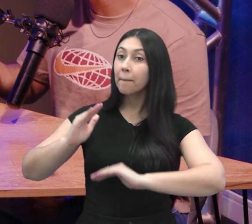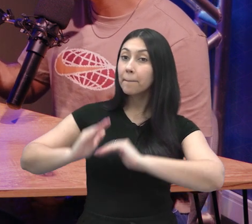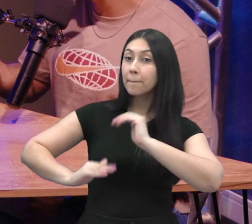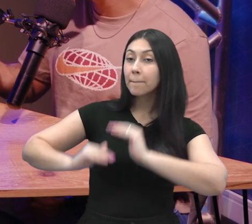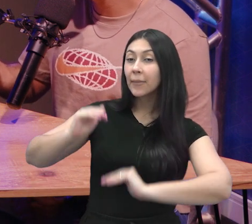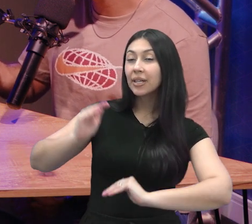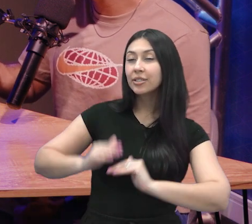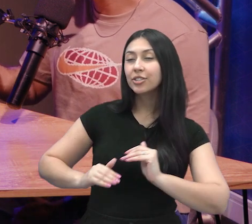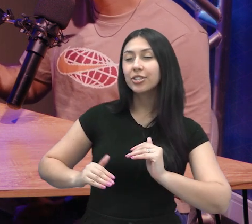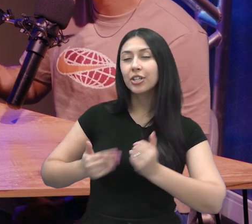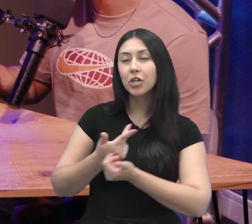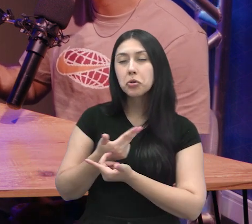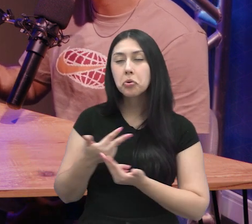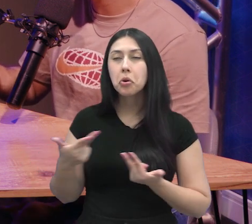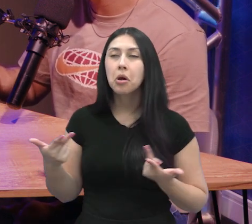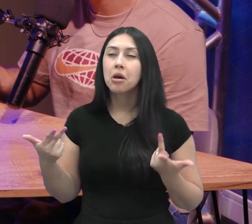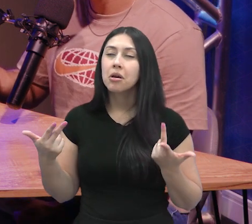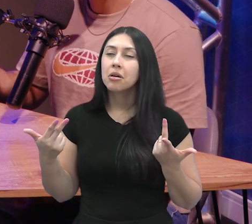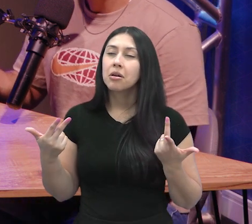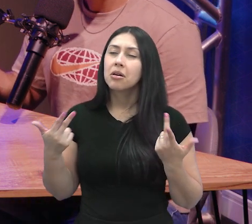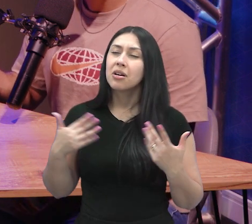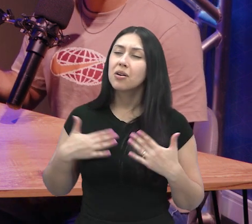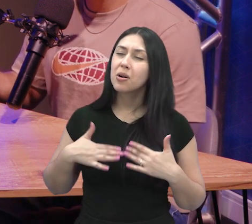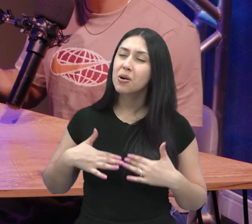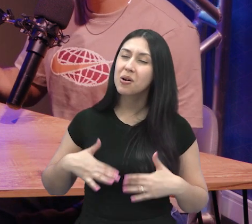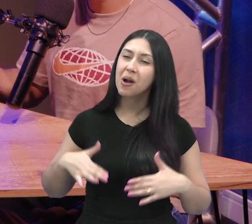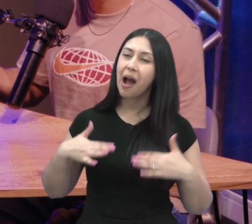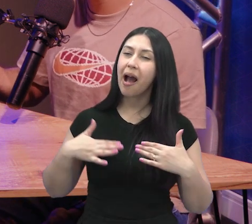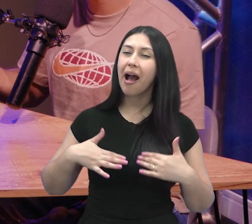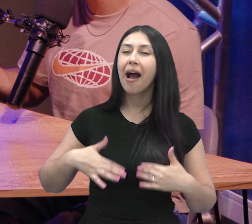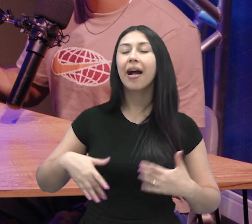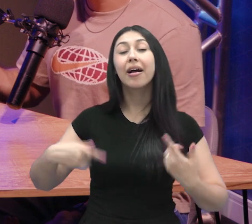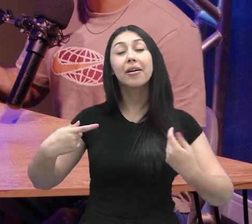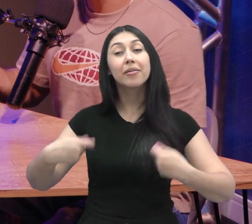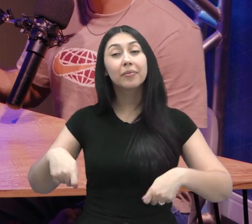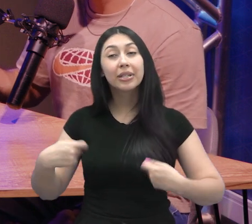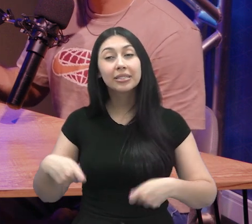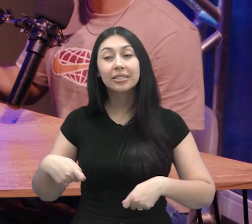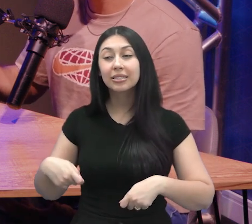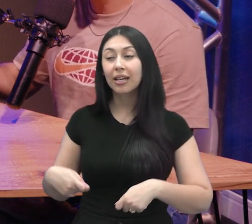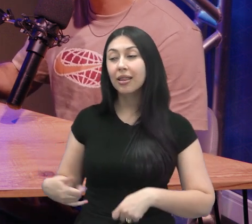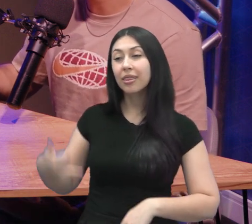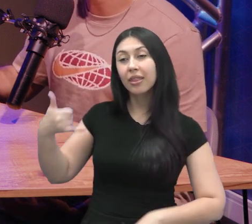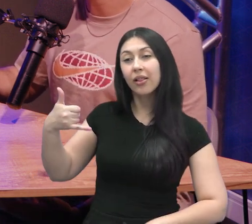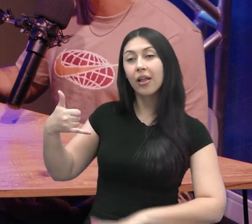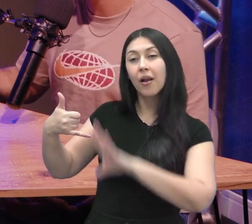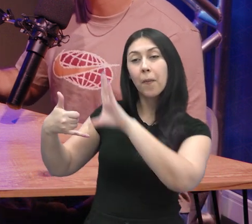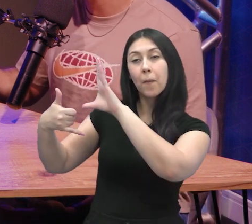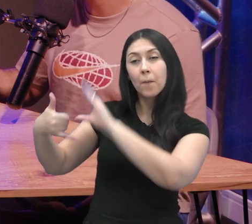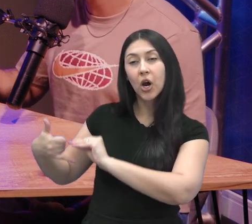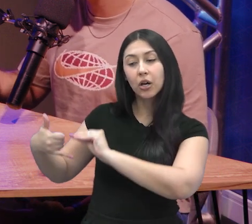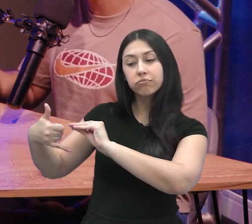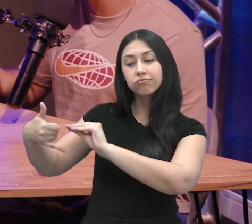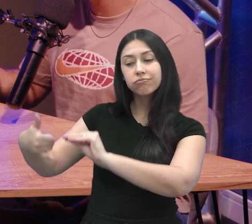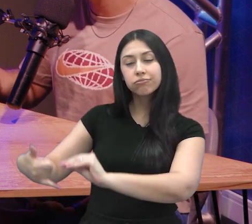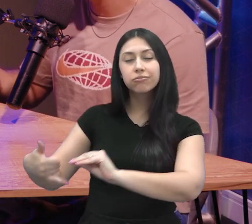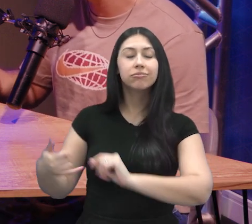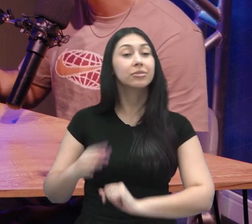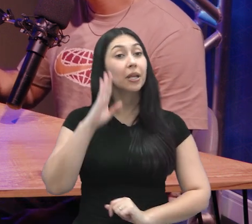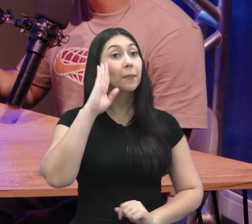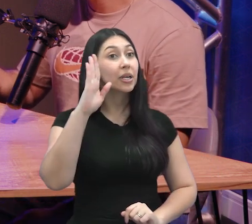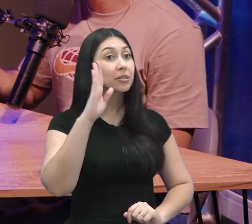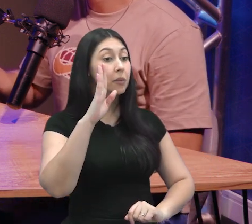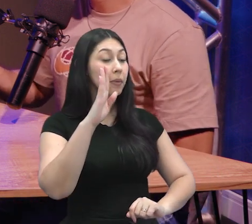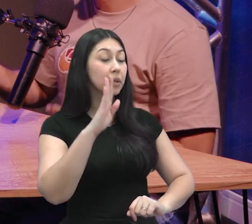Pratique atividades relaxantes, então você precisa incluir momentos offline na sua rotina,